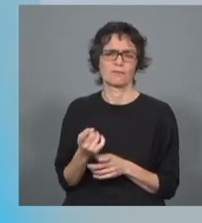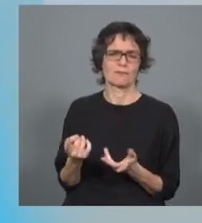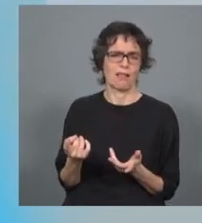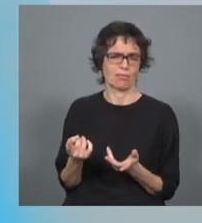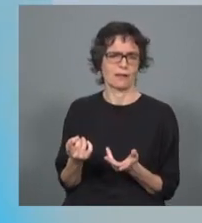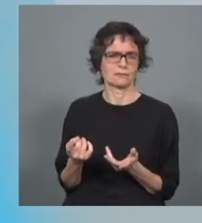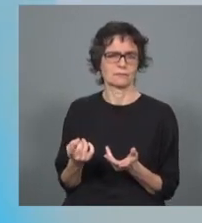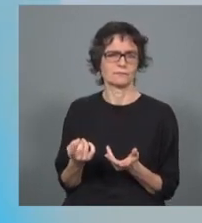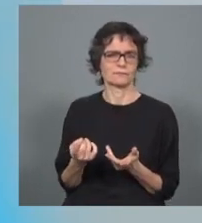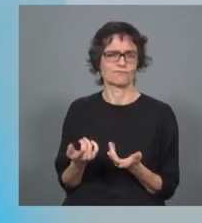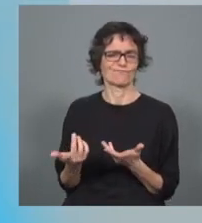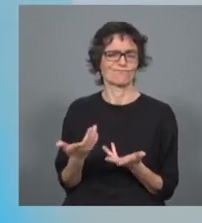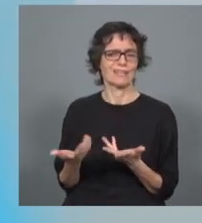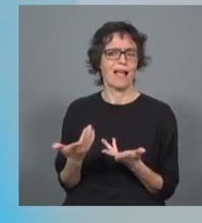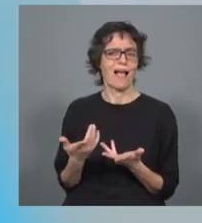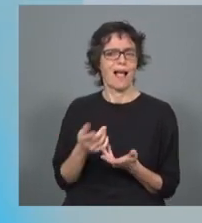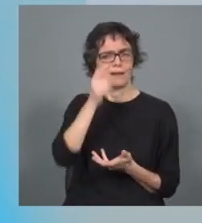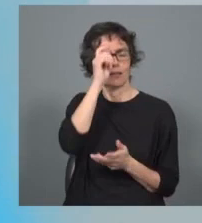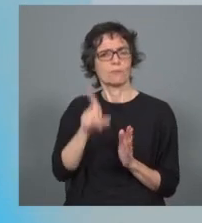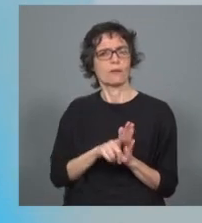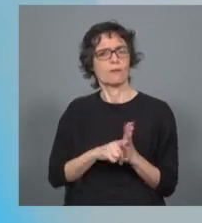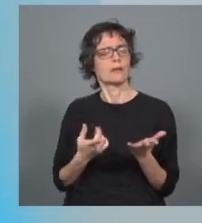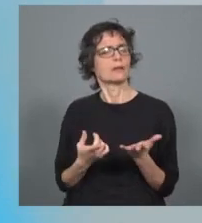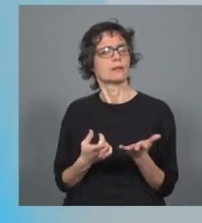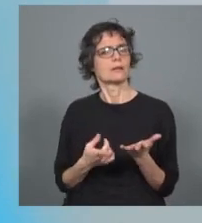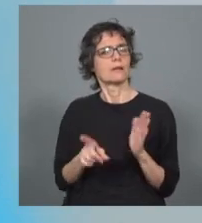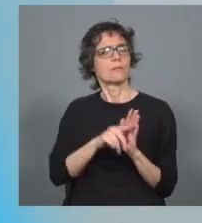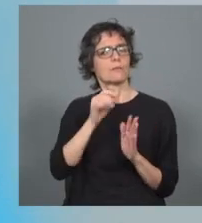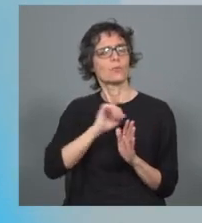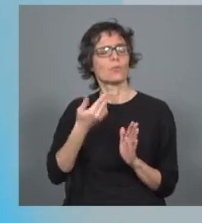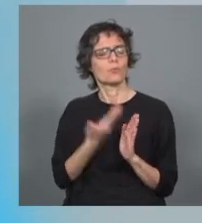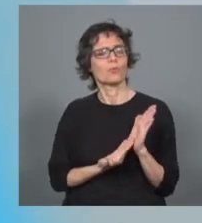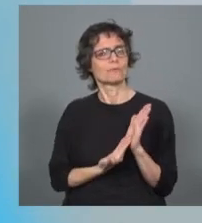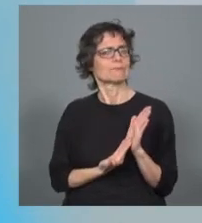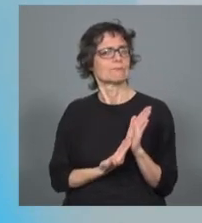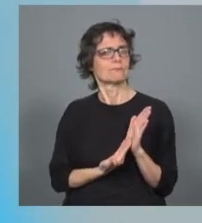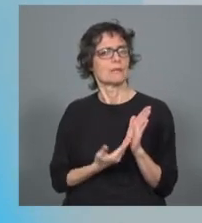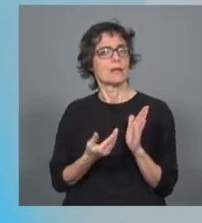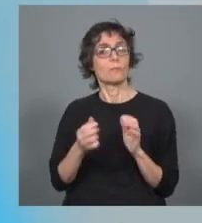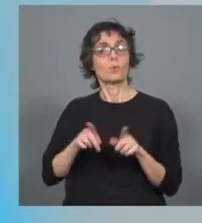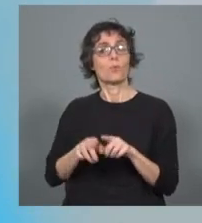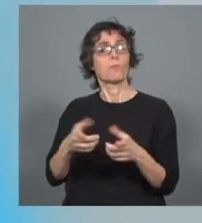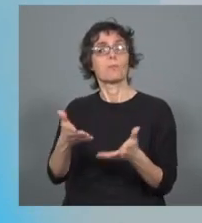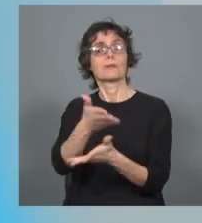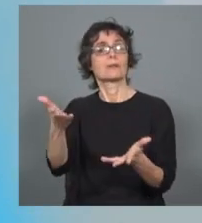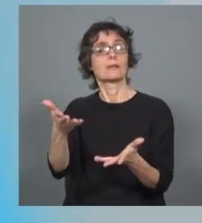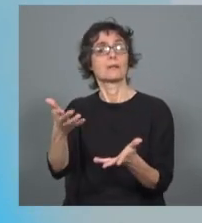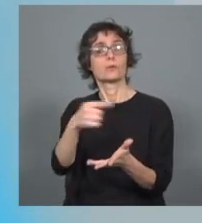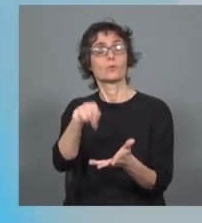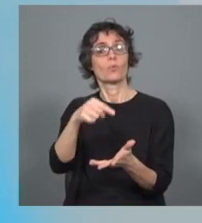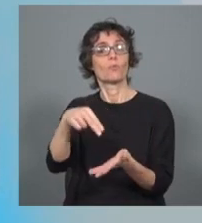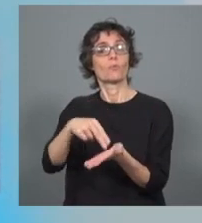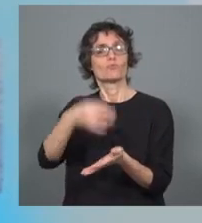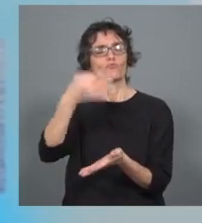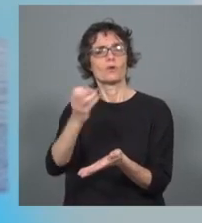legitimidade democrática. Porquê? Porque os grandes partidos não tomaram posição sobre este assunto da eutanásia nas suas